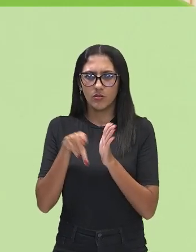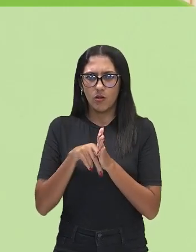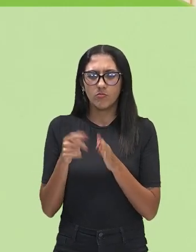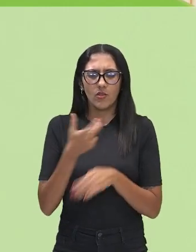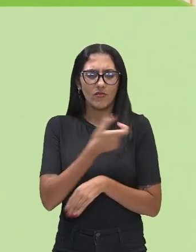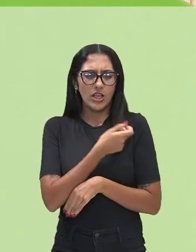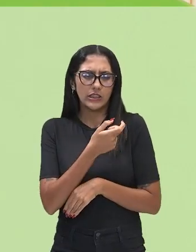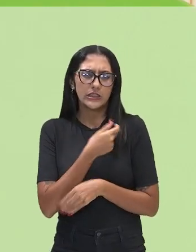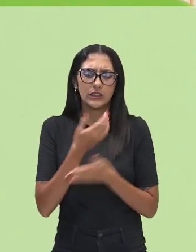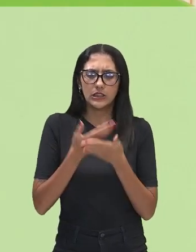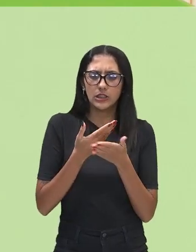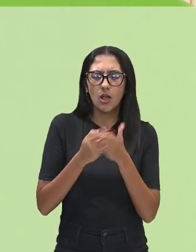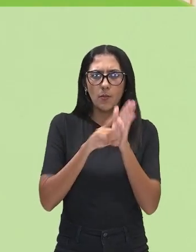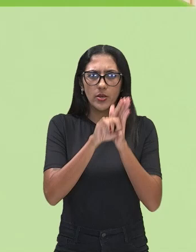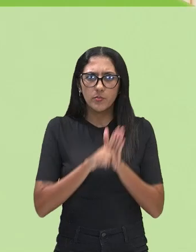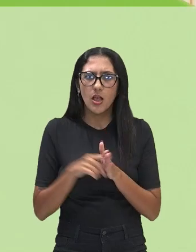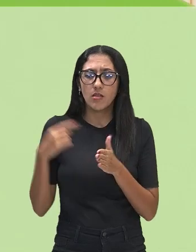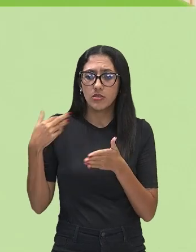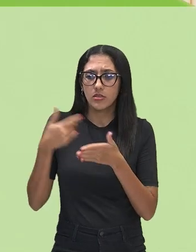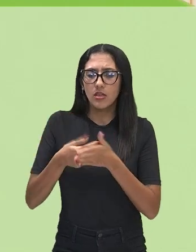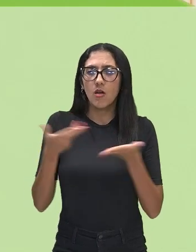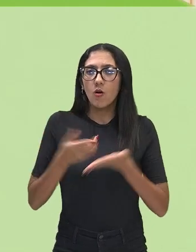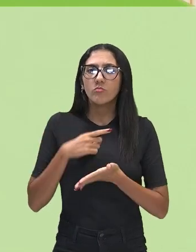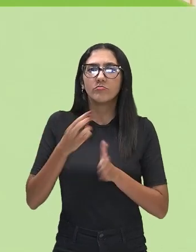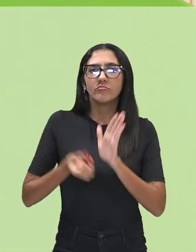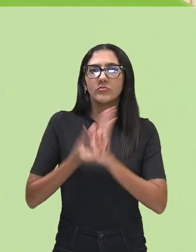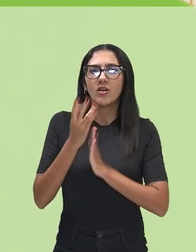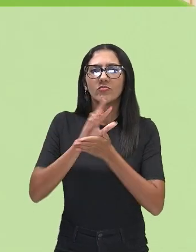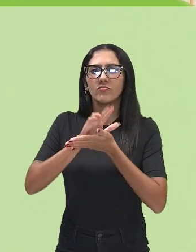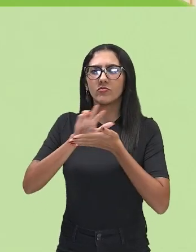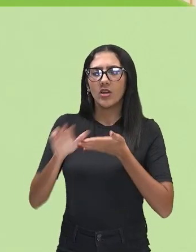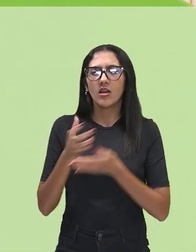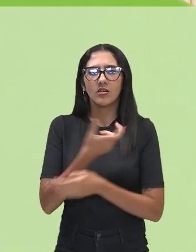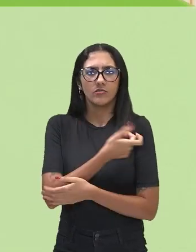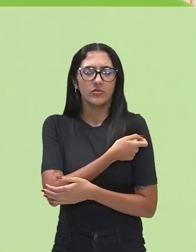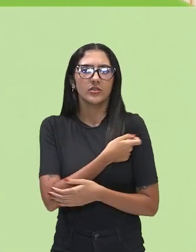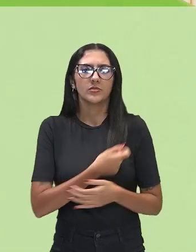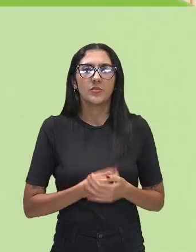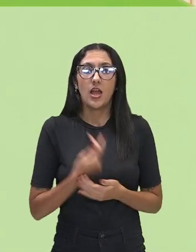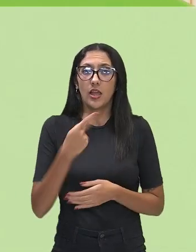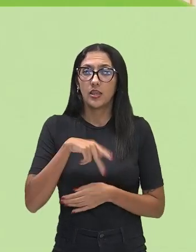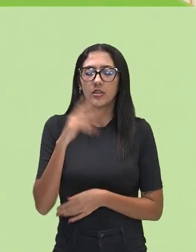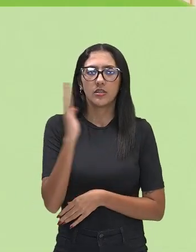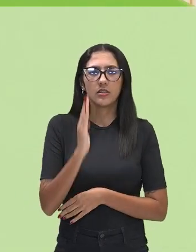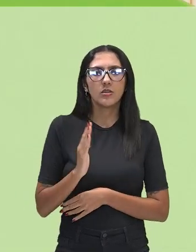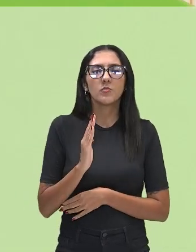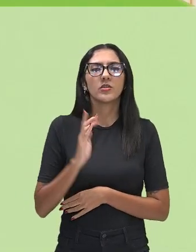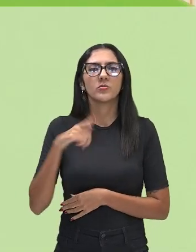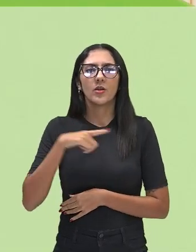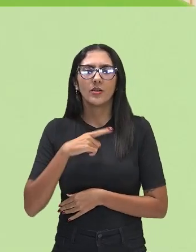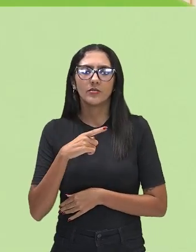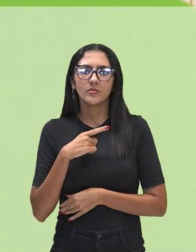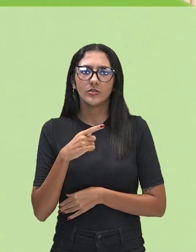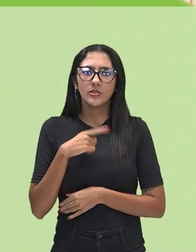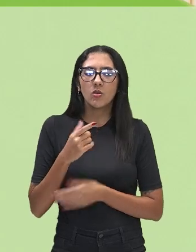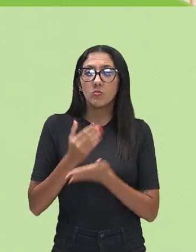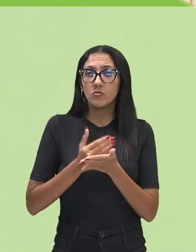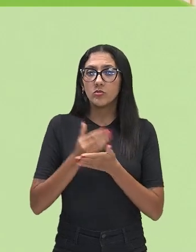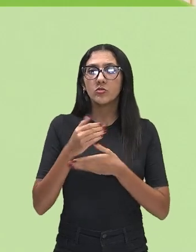até hoje, nós temos aí a criação de vacinas, né? E a vacina no Brasil, ela chegou lá